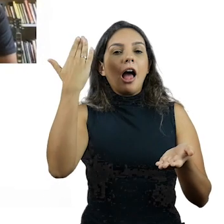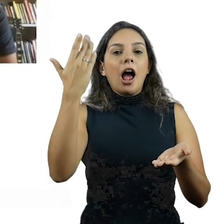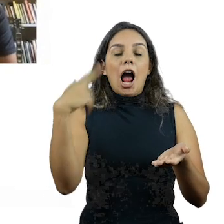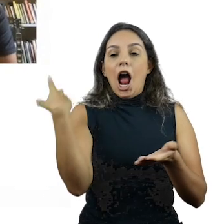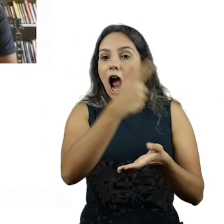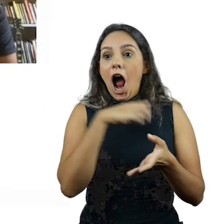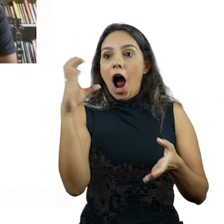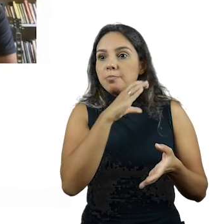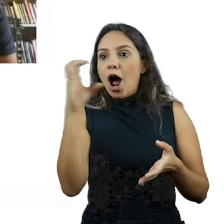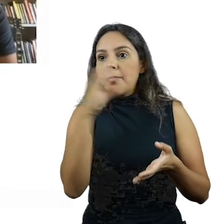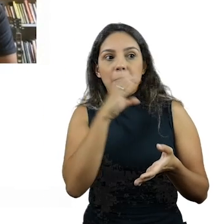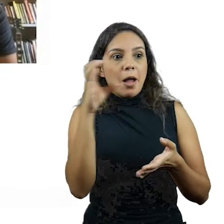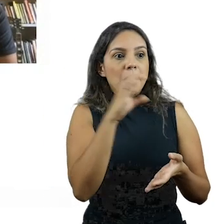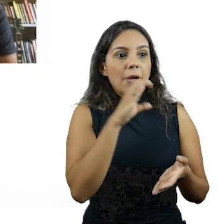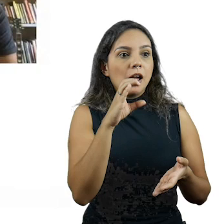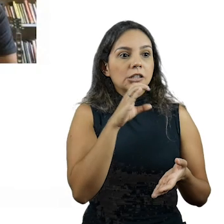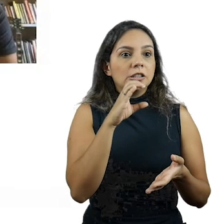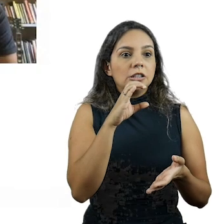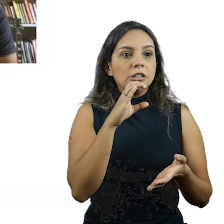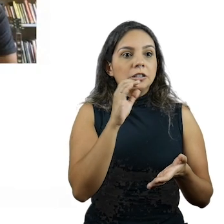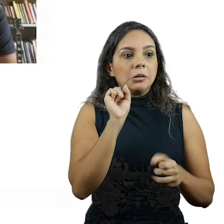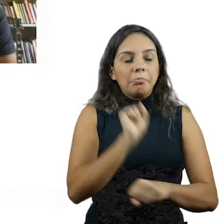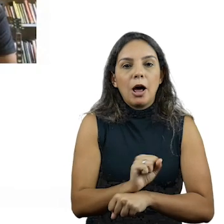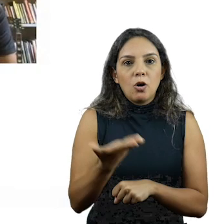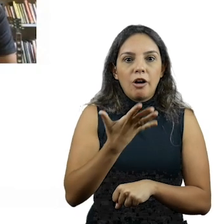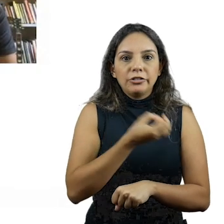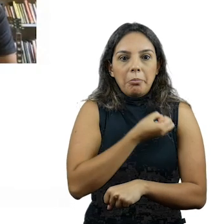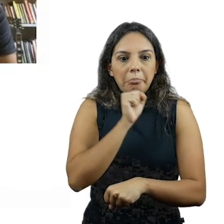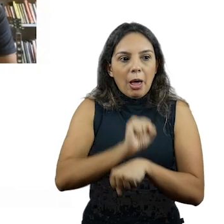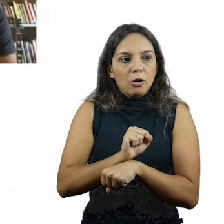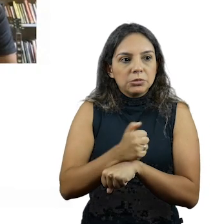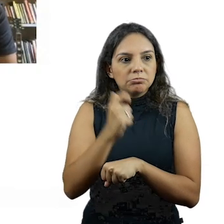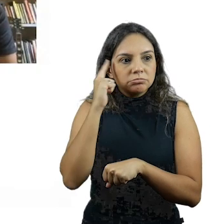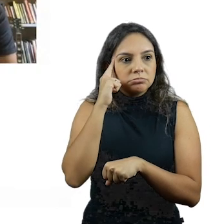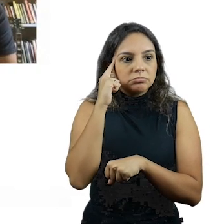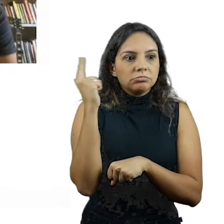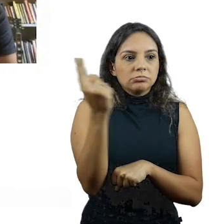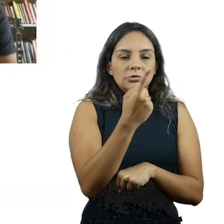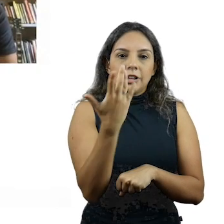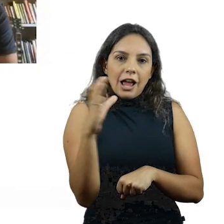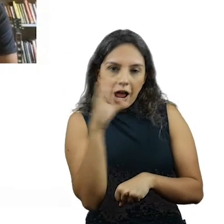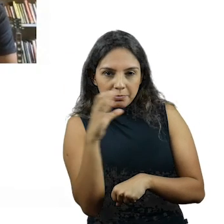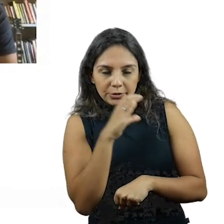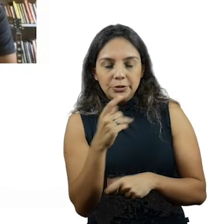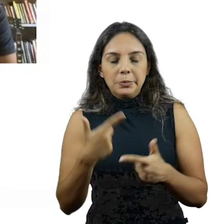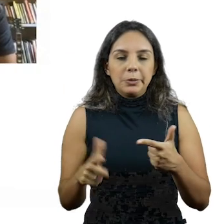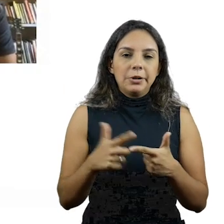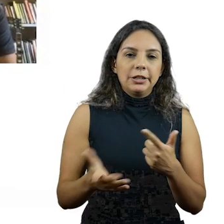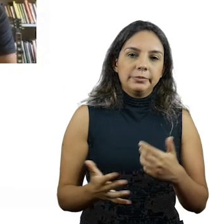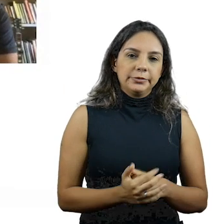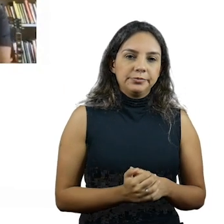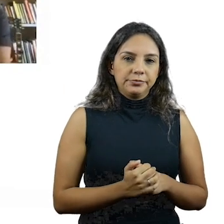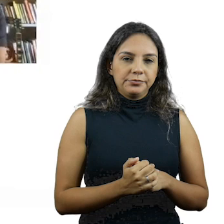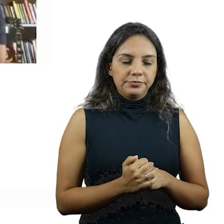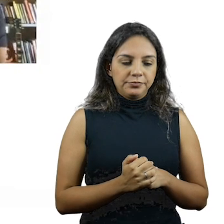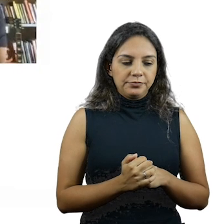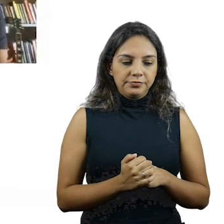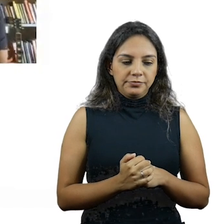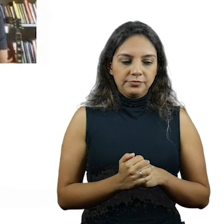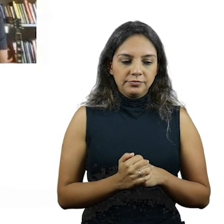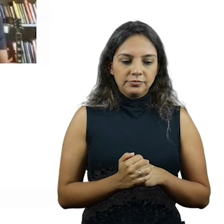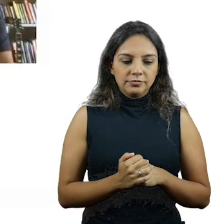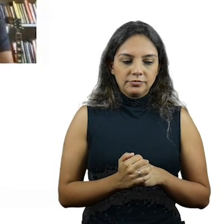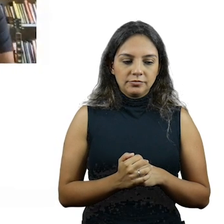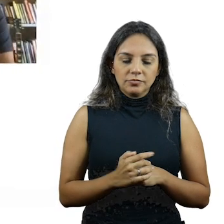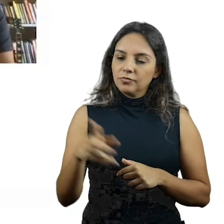A vida estava muito rápida, agora deu uma parada e ficou mais rápida. Esse é que é o problema.